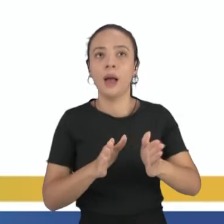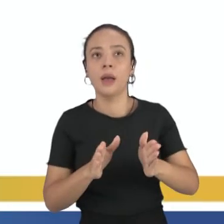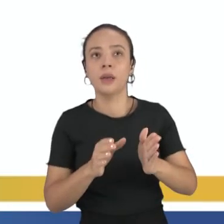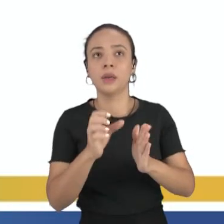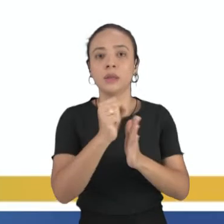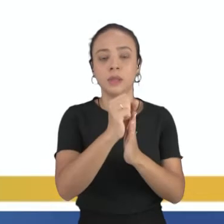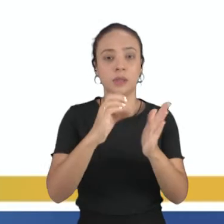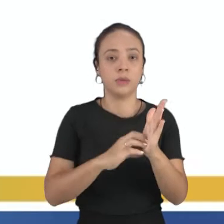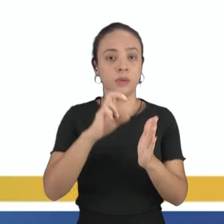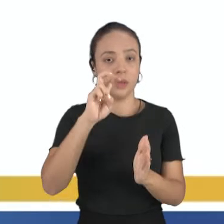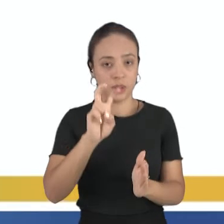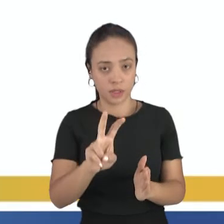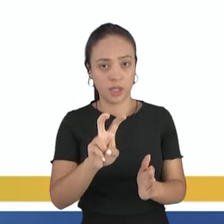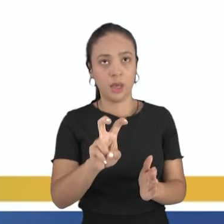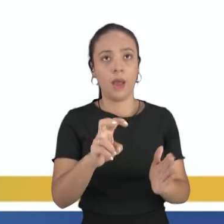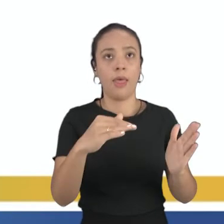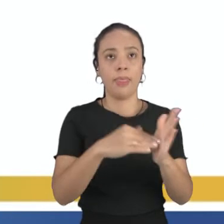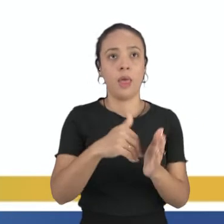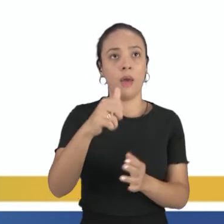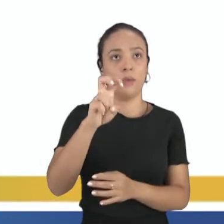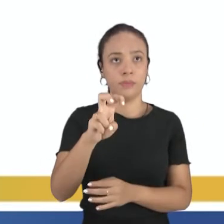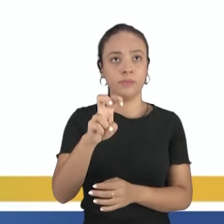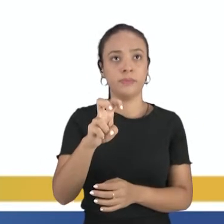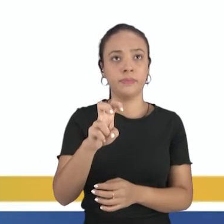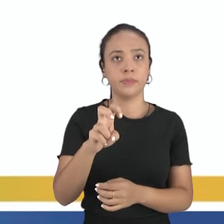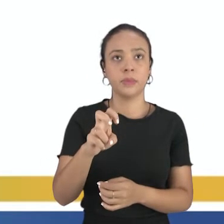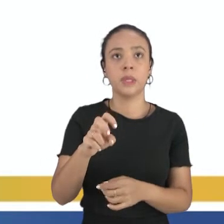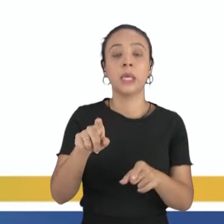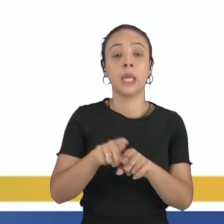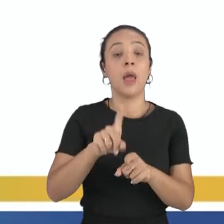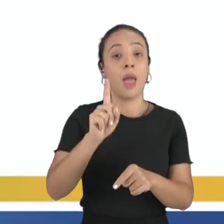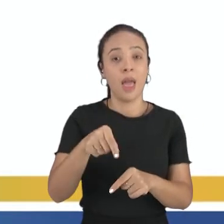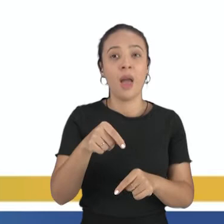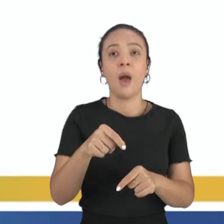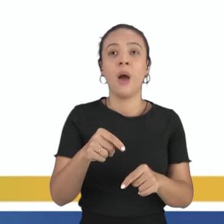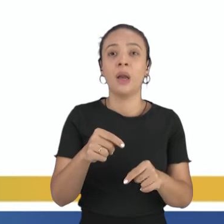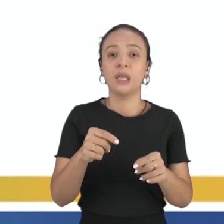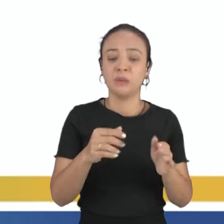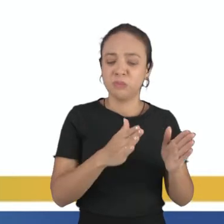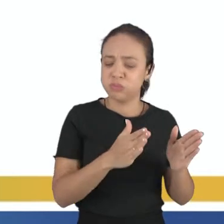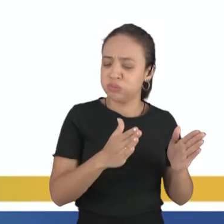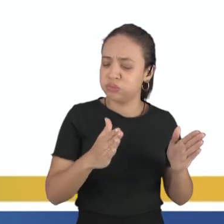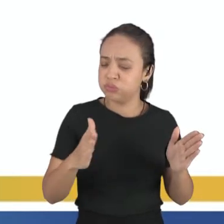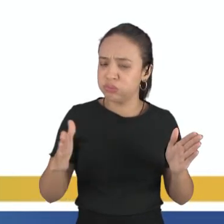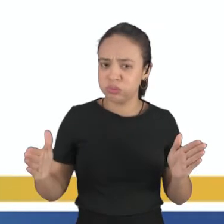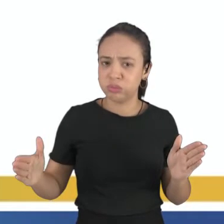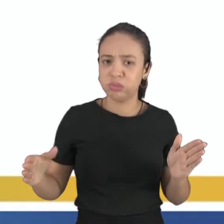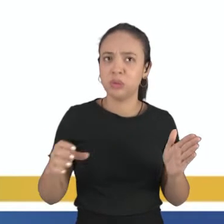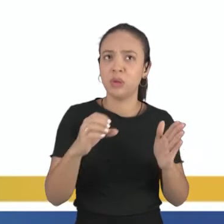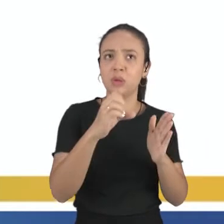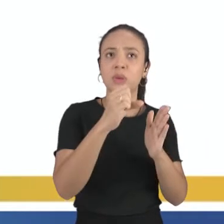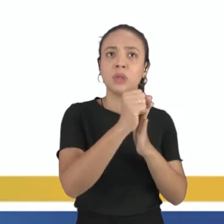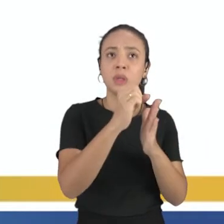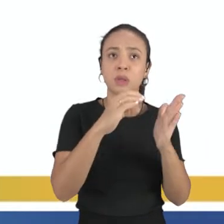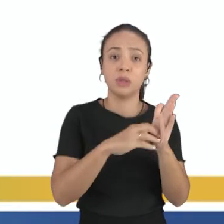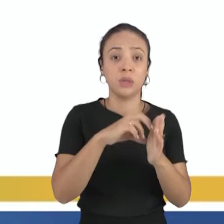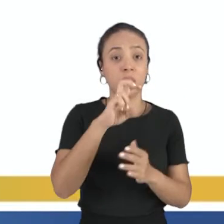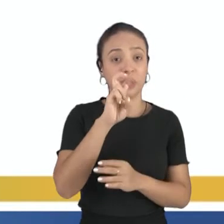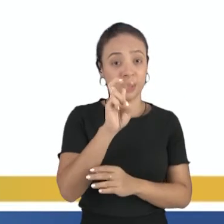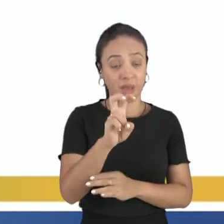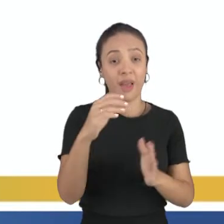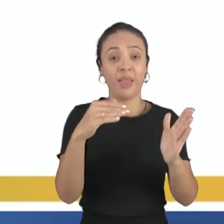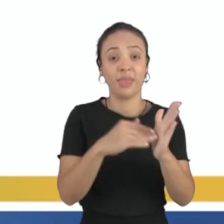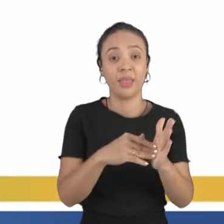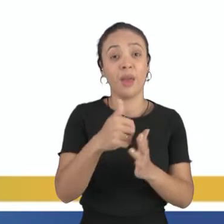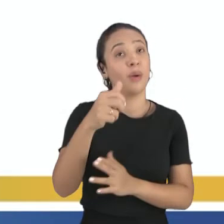e o século XV, a época medieval, ela compreende um período longo que vai desde o século V